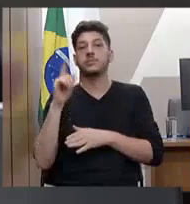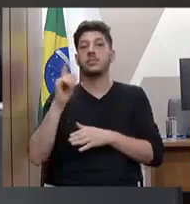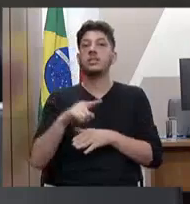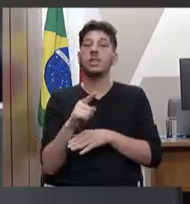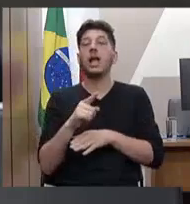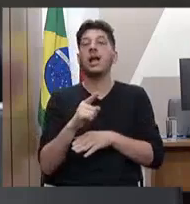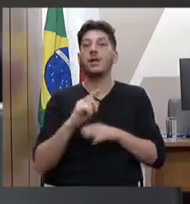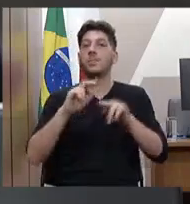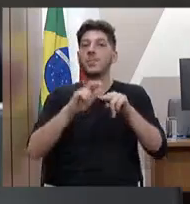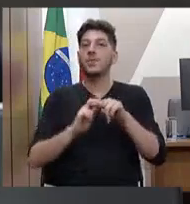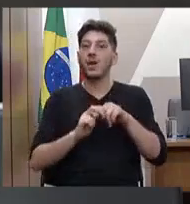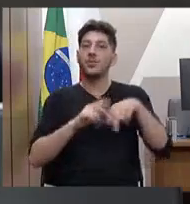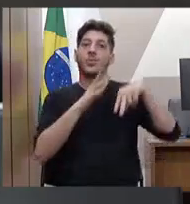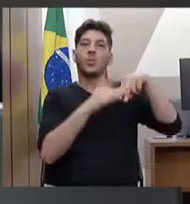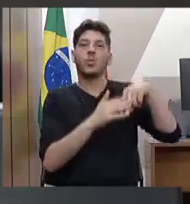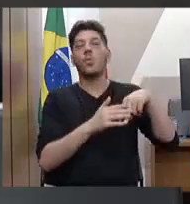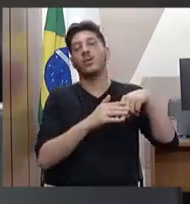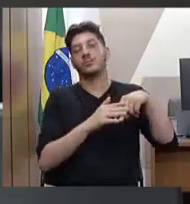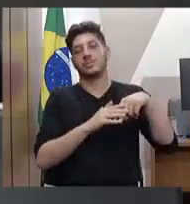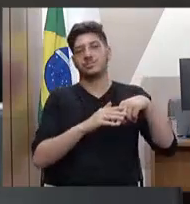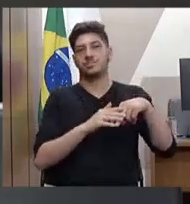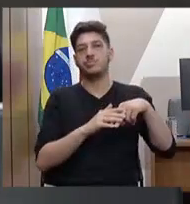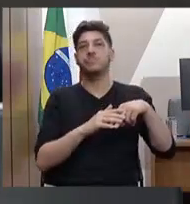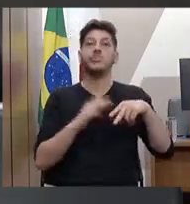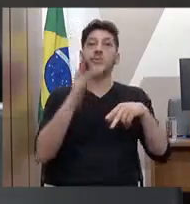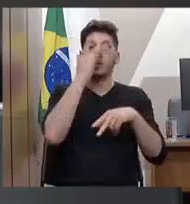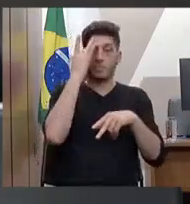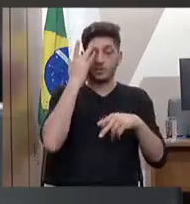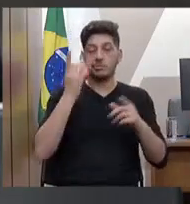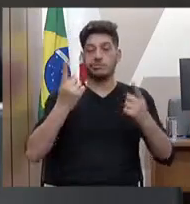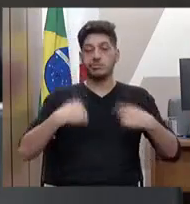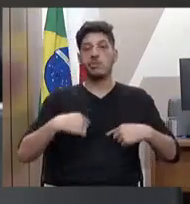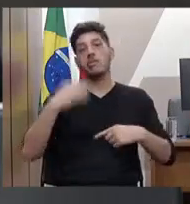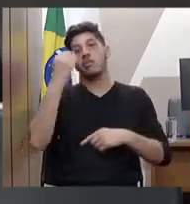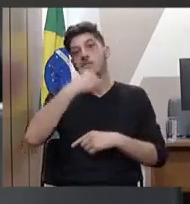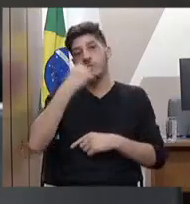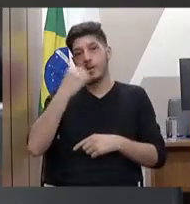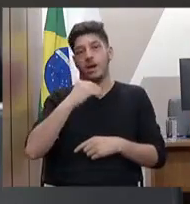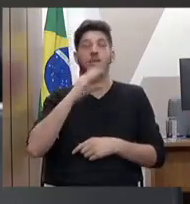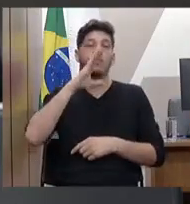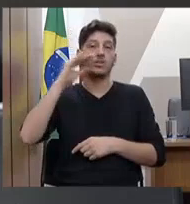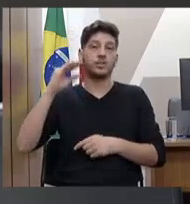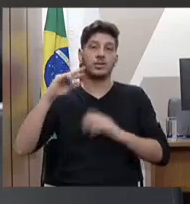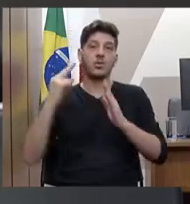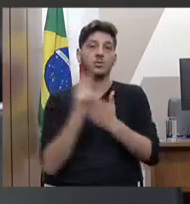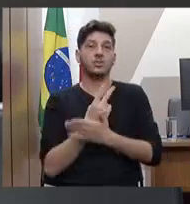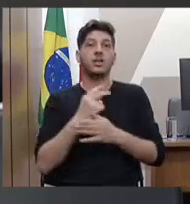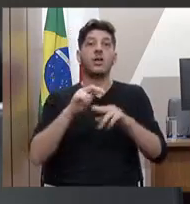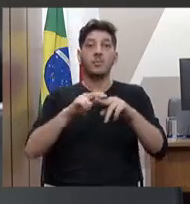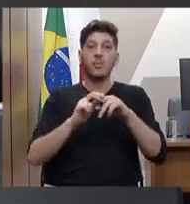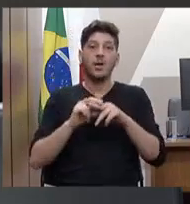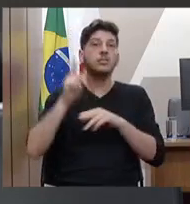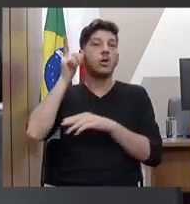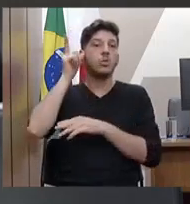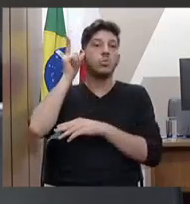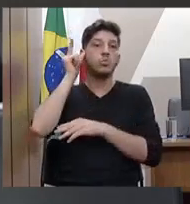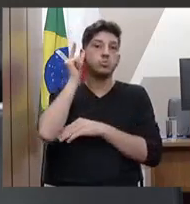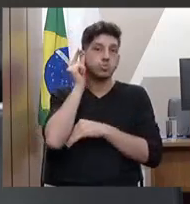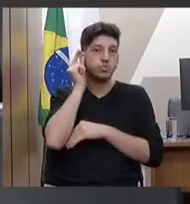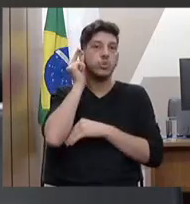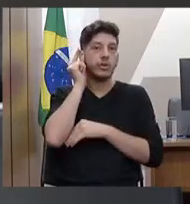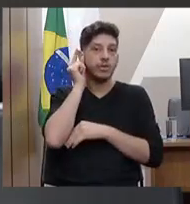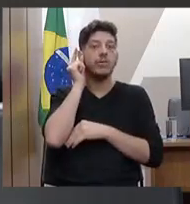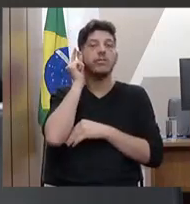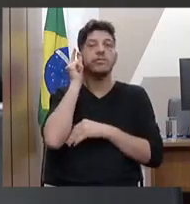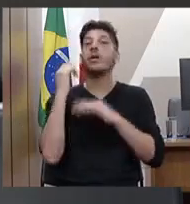situação de adoecimento os trabalhadores estavam ao longo do tempo com o tempo adoecendo com a perda auditiva e ela não